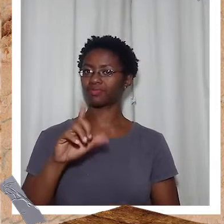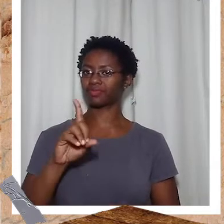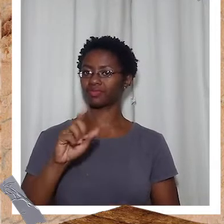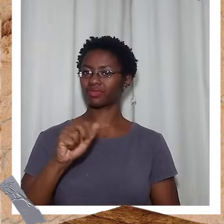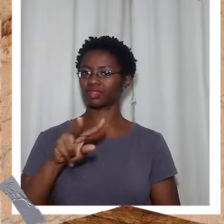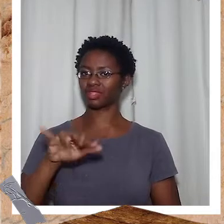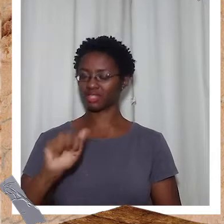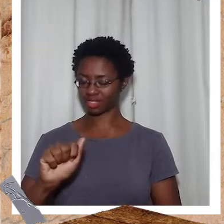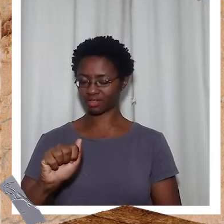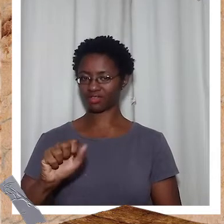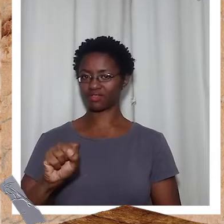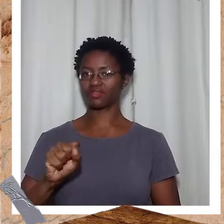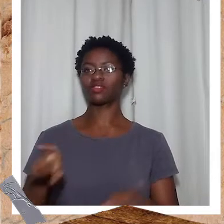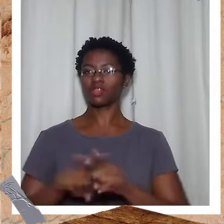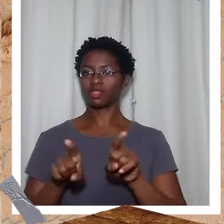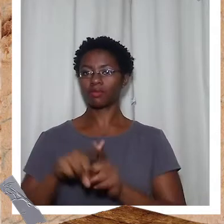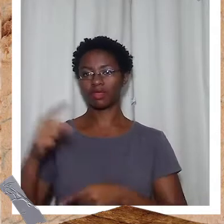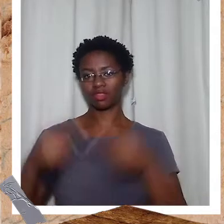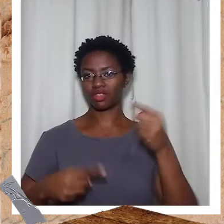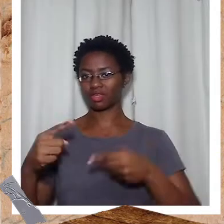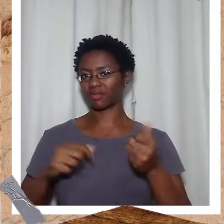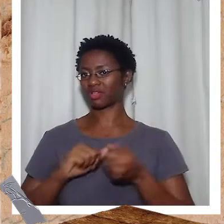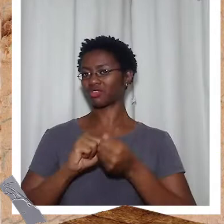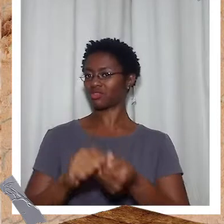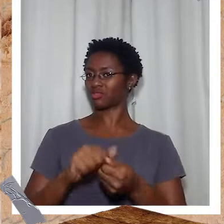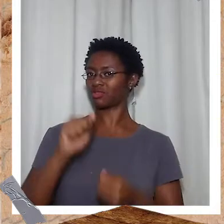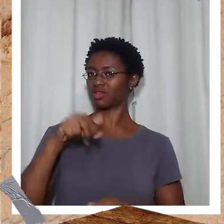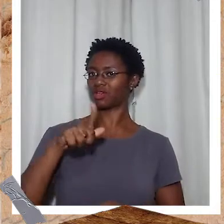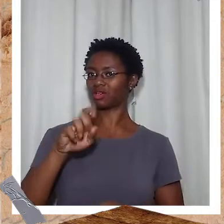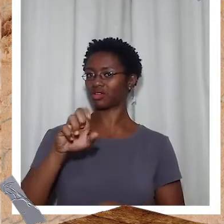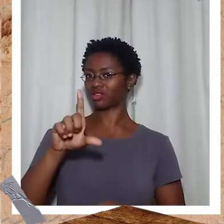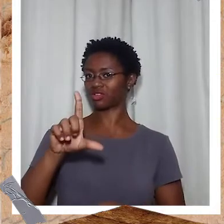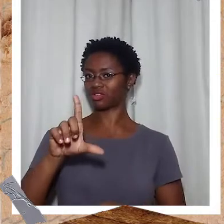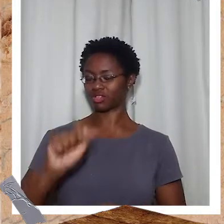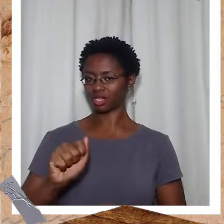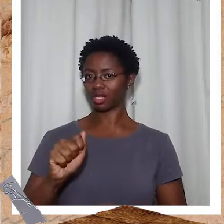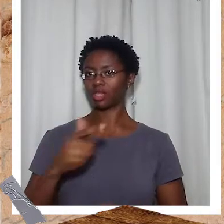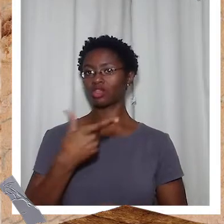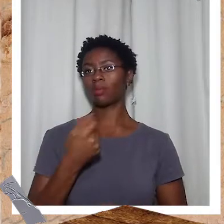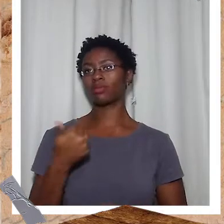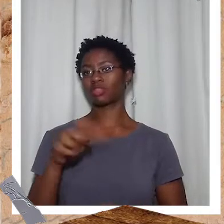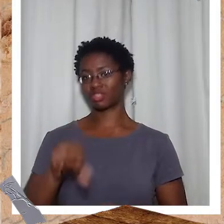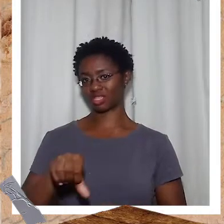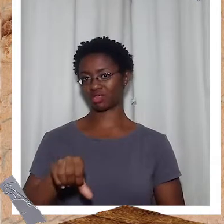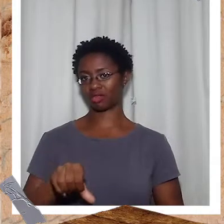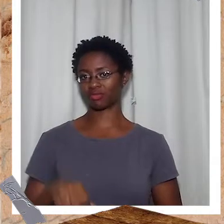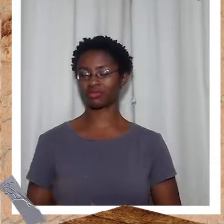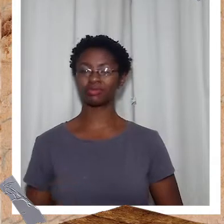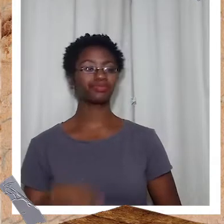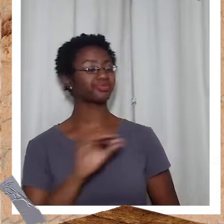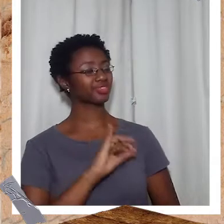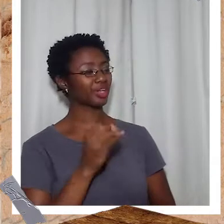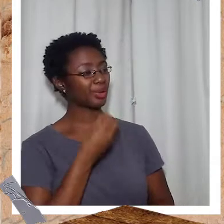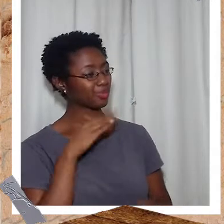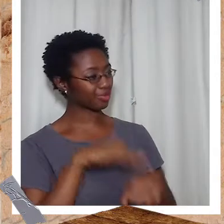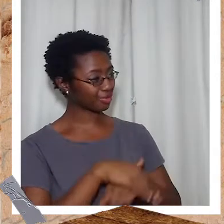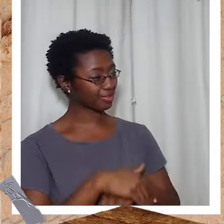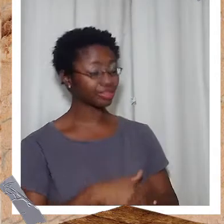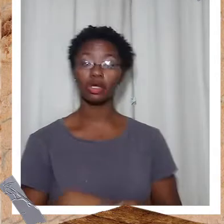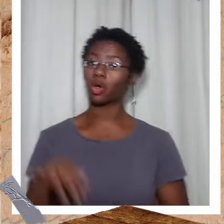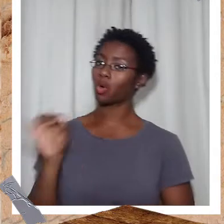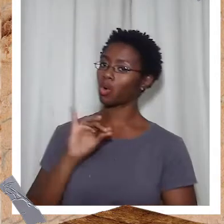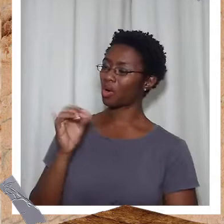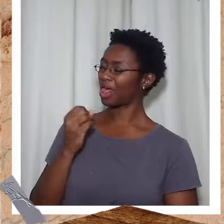Angela Davis esteve no Brasil, né? Raquel, olá, boa noite. Boa noite, é um prazer estar aqui